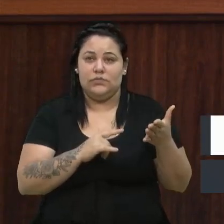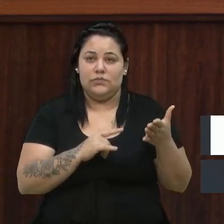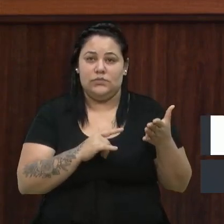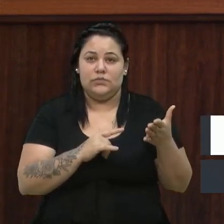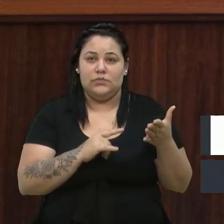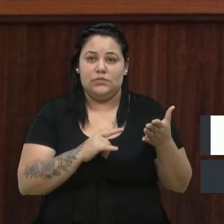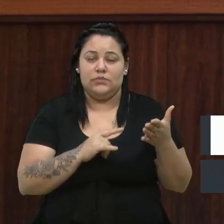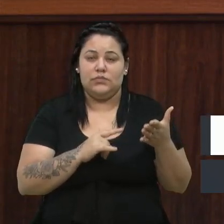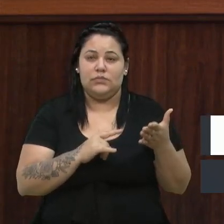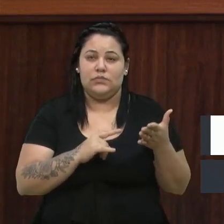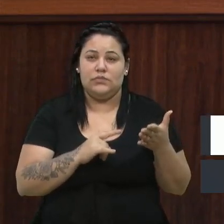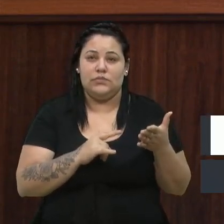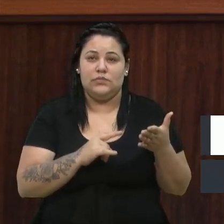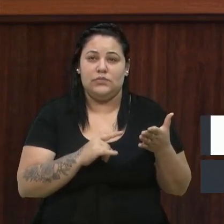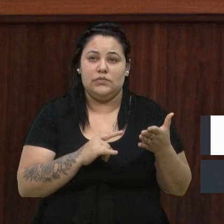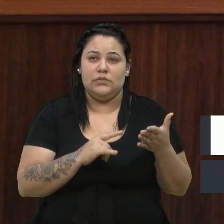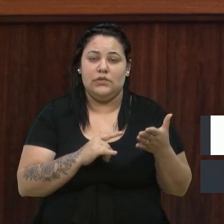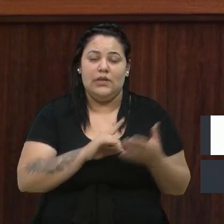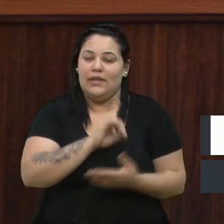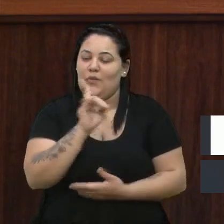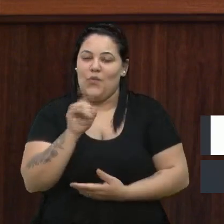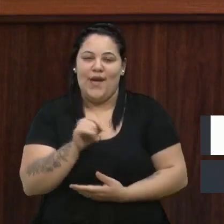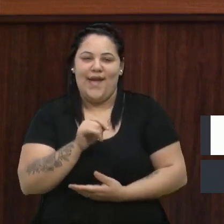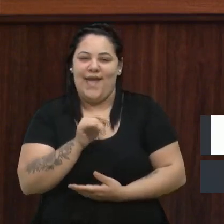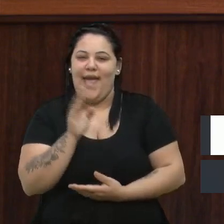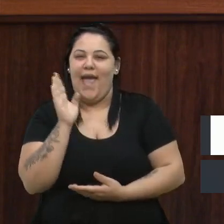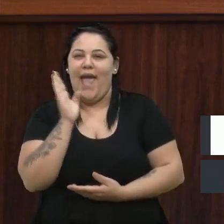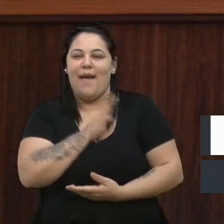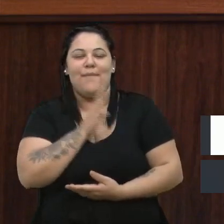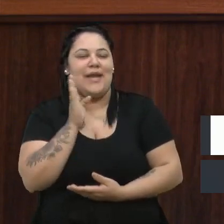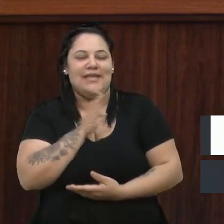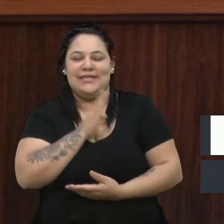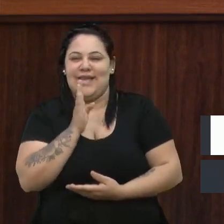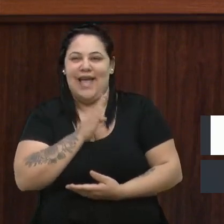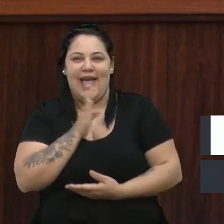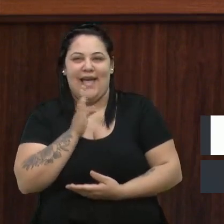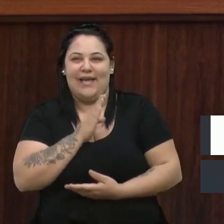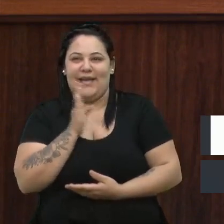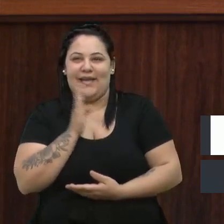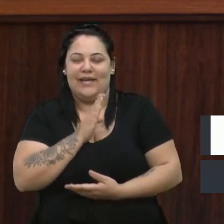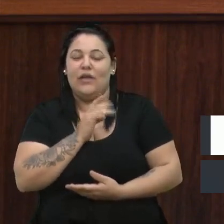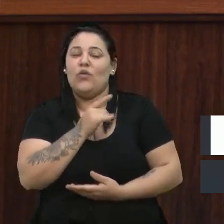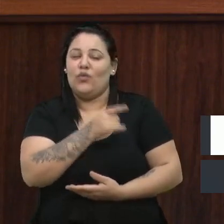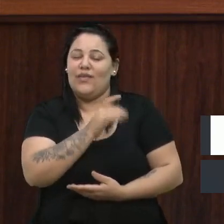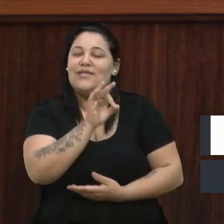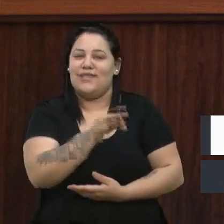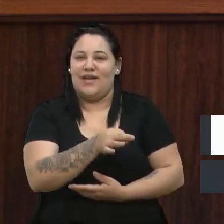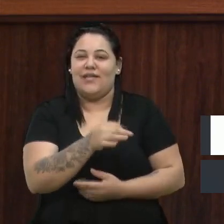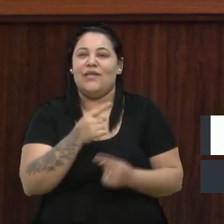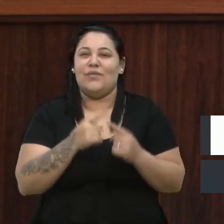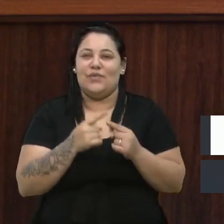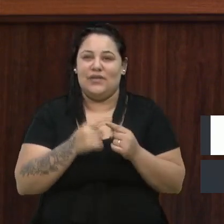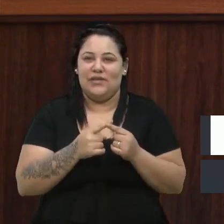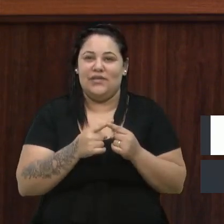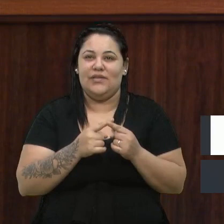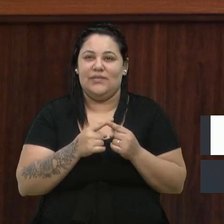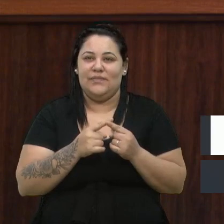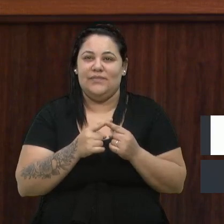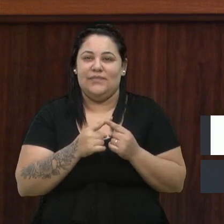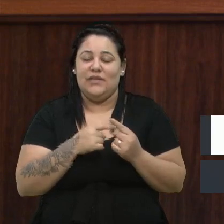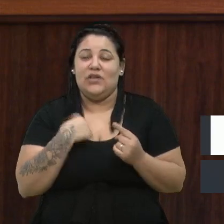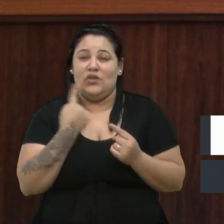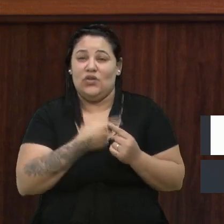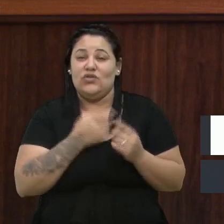um pouco apressado, vereadora Rose. Você está extremamente correta. A gente está há